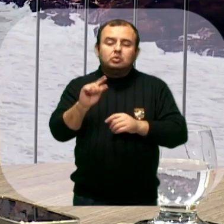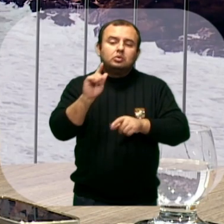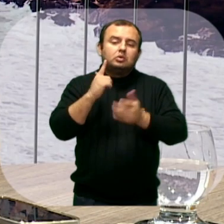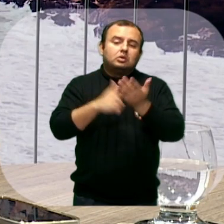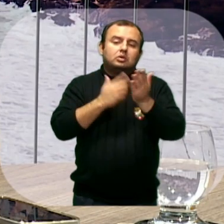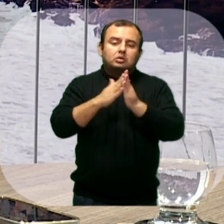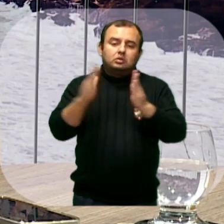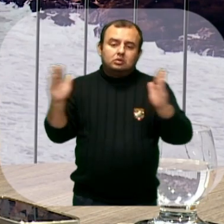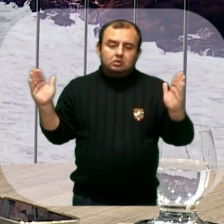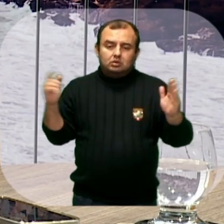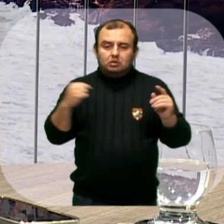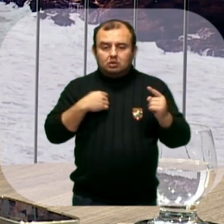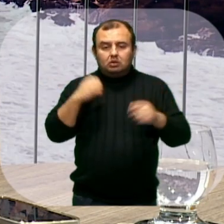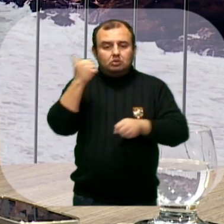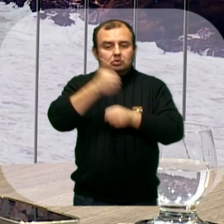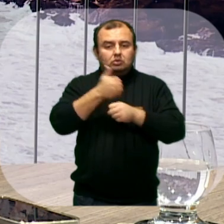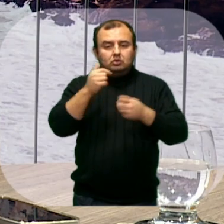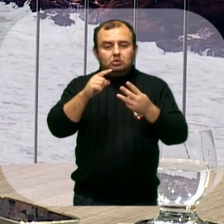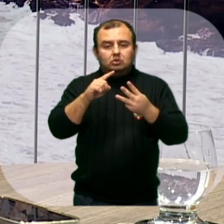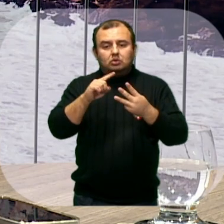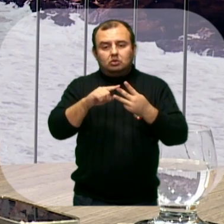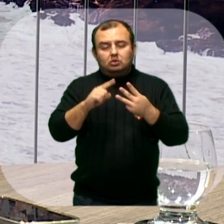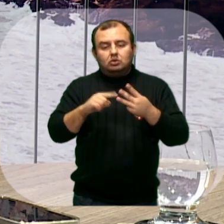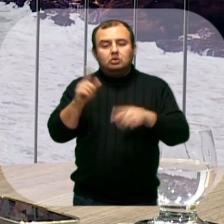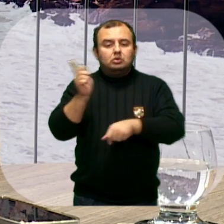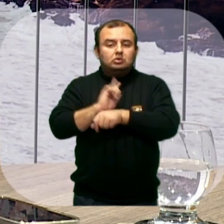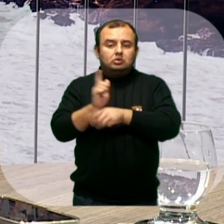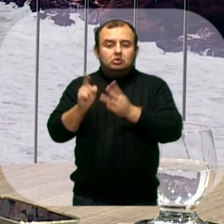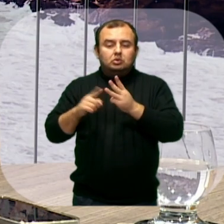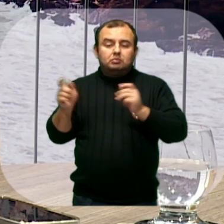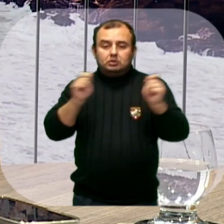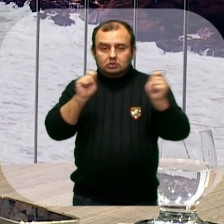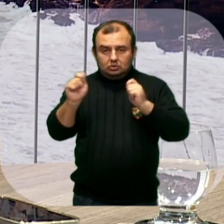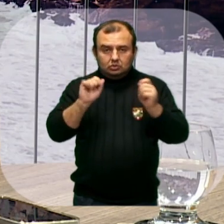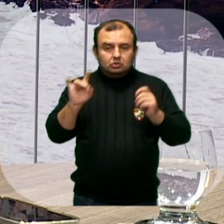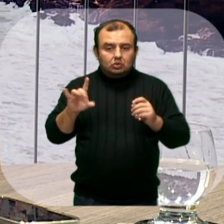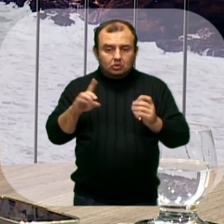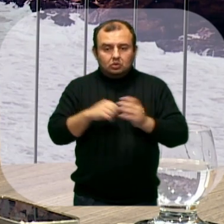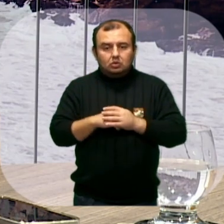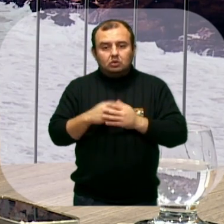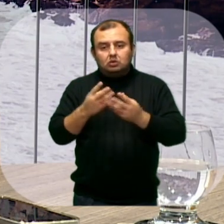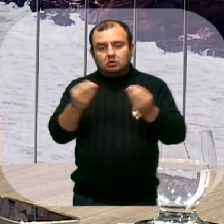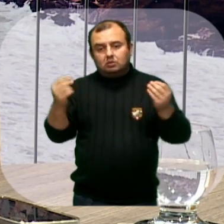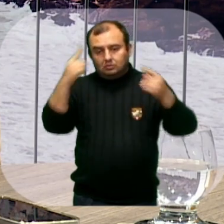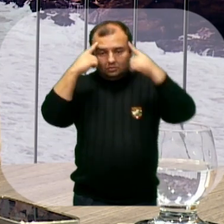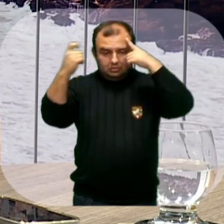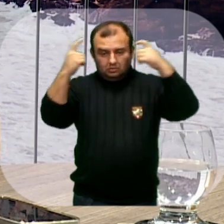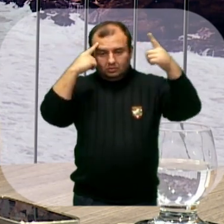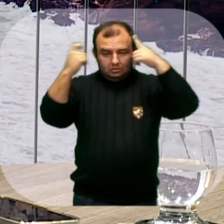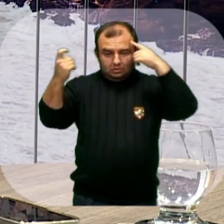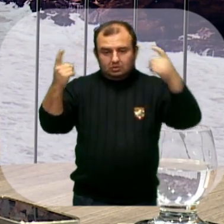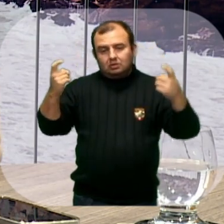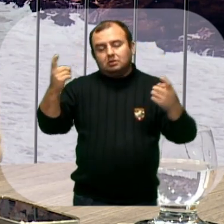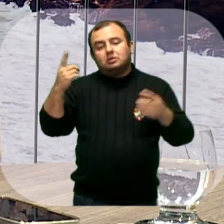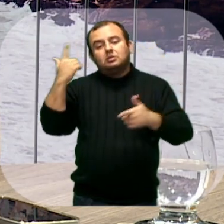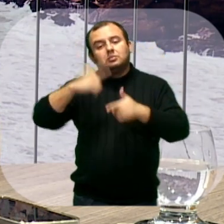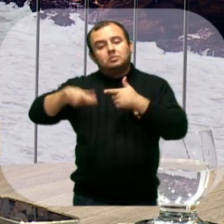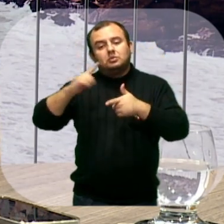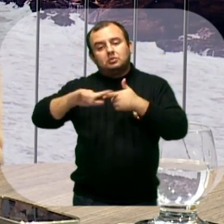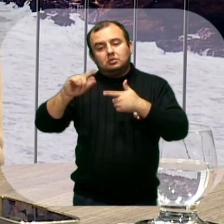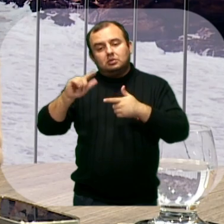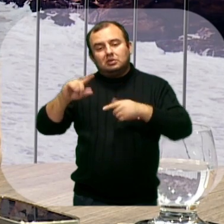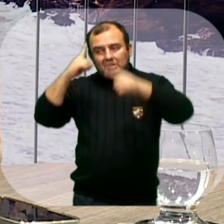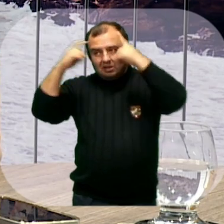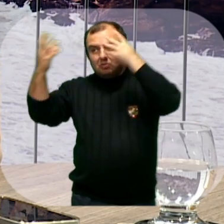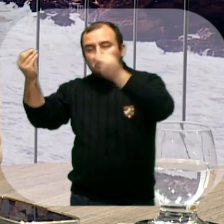biblioteca. Sou eu de diretora, temos um gerente e uma assessora. E muitas ideias, gente. O problema é que a gente tem